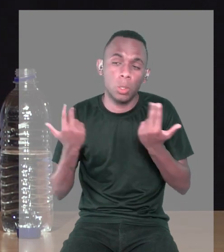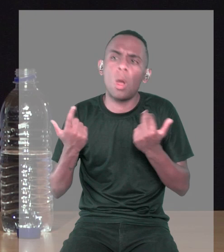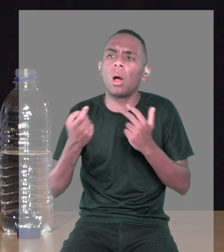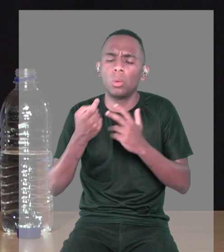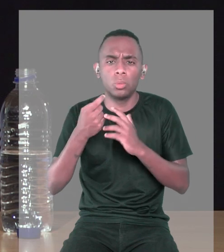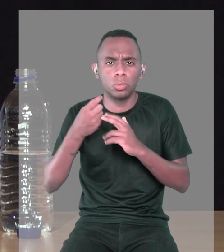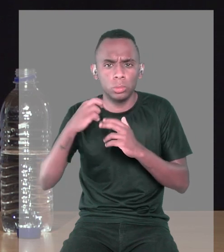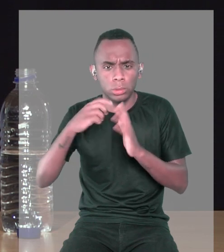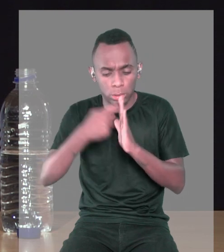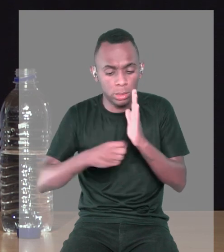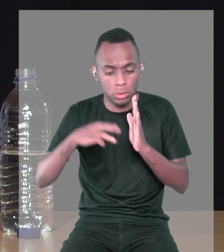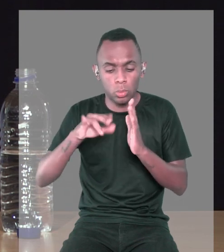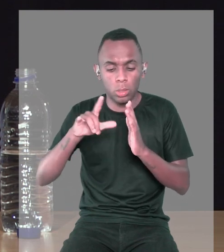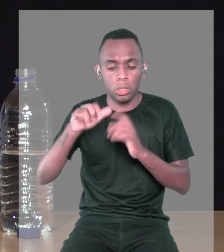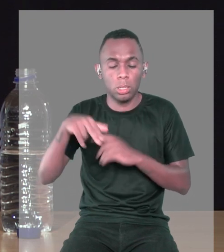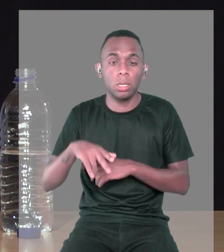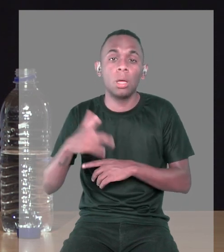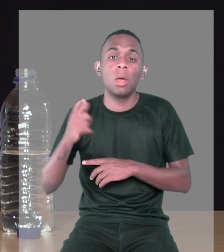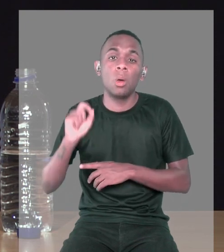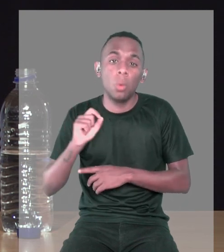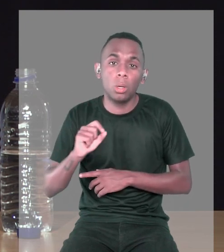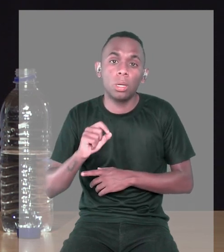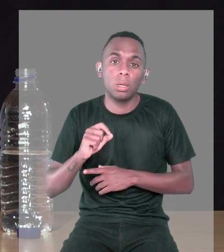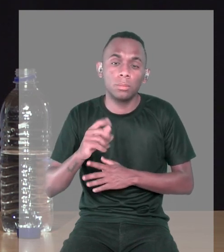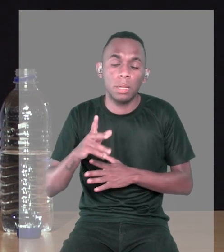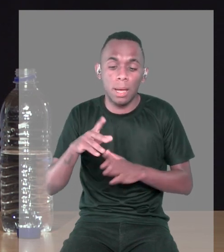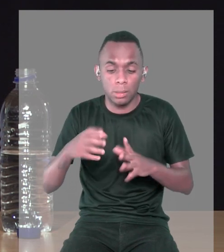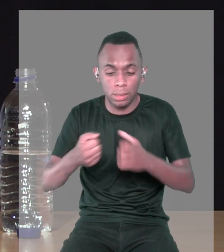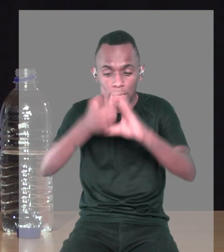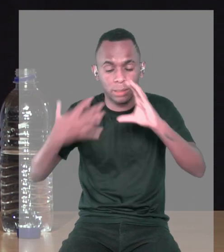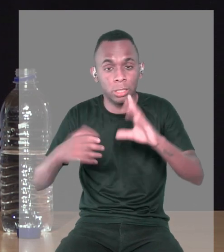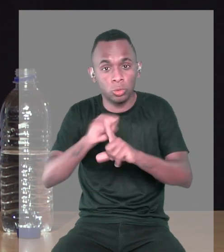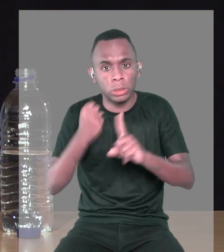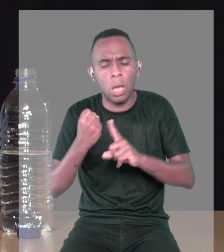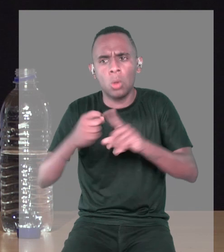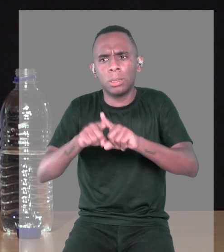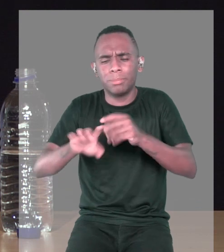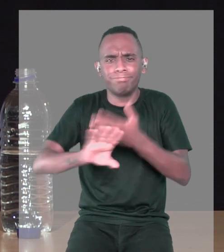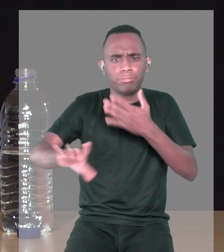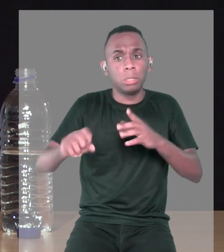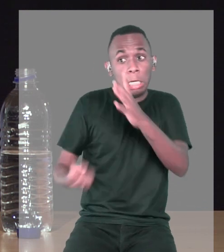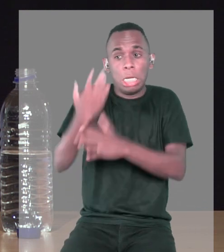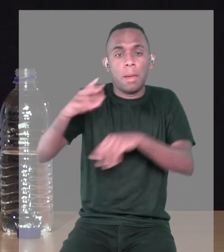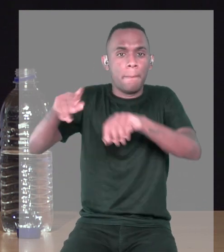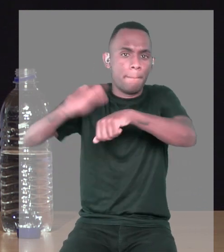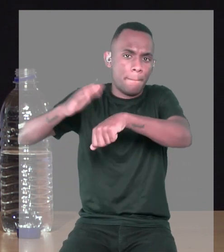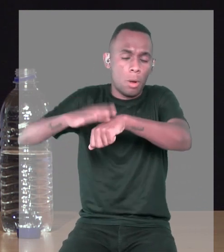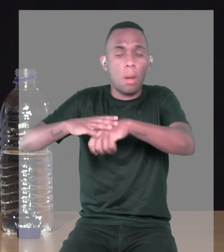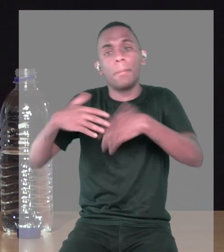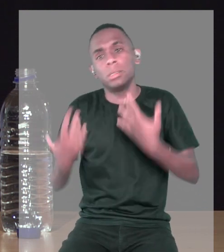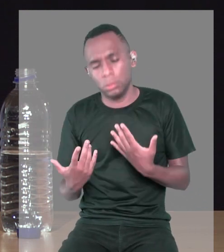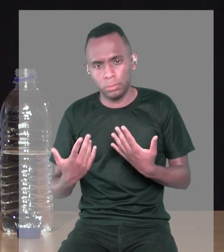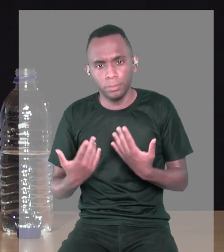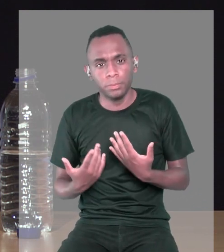e este, o amor toma distância do código social dominante, afasta-se do mundo ou cria o